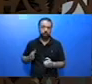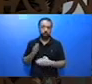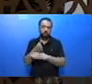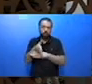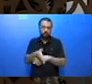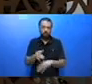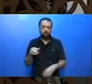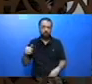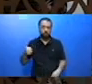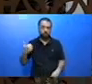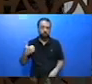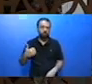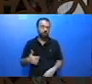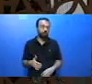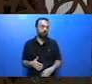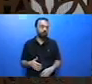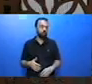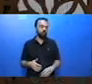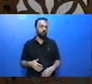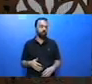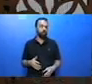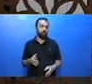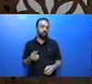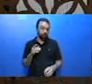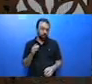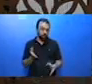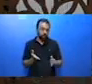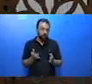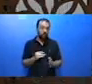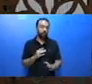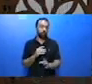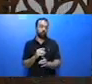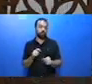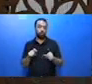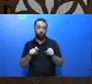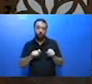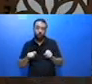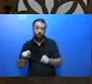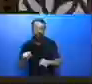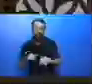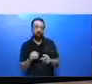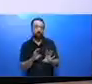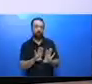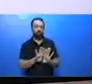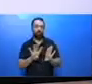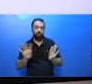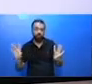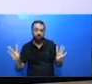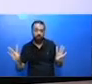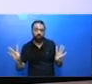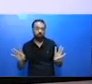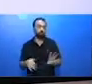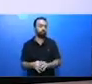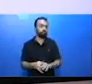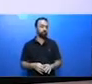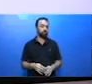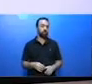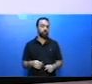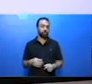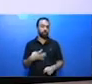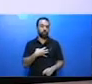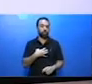escola e nós vamos organizar a fila, tá? Nós vamos organizar a fila de uma outra